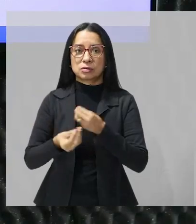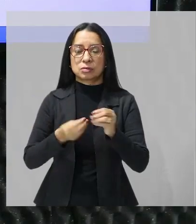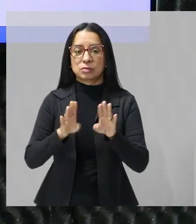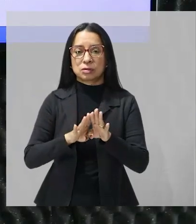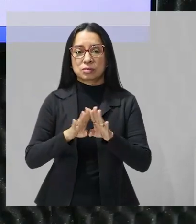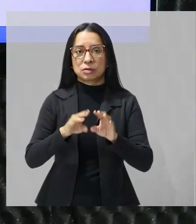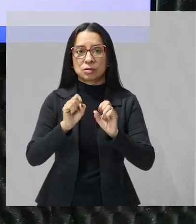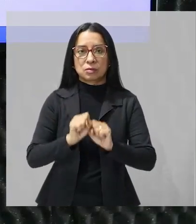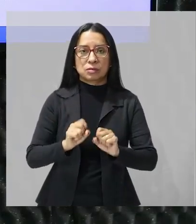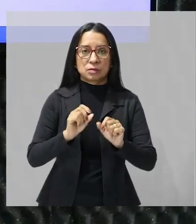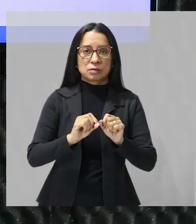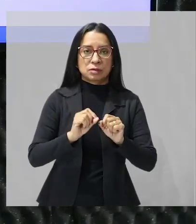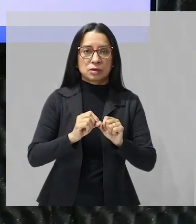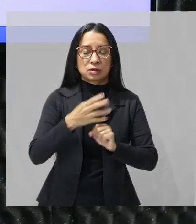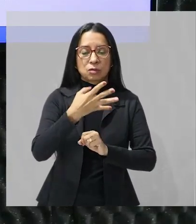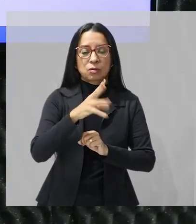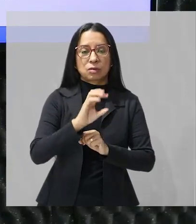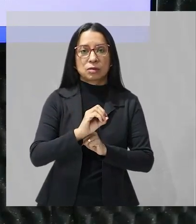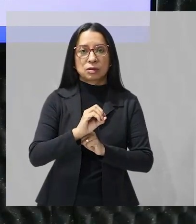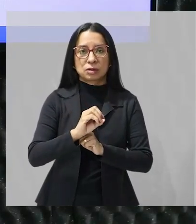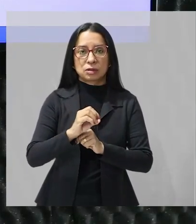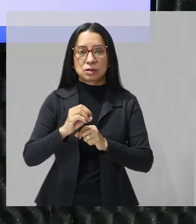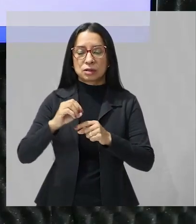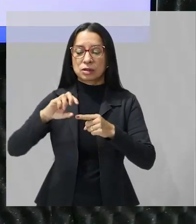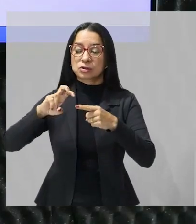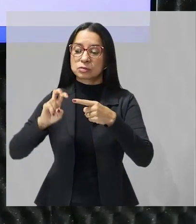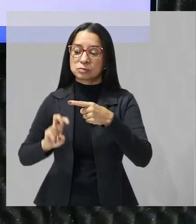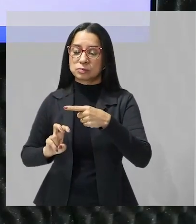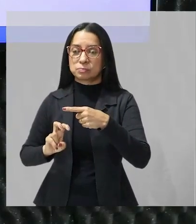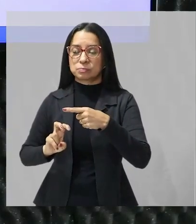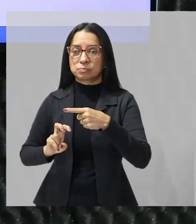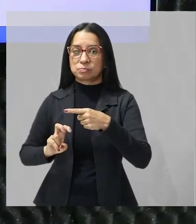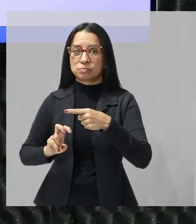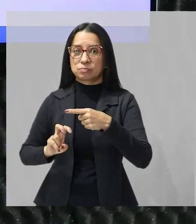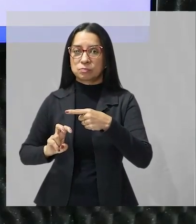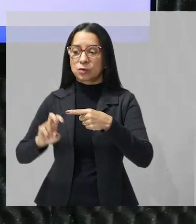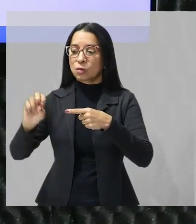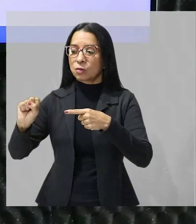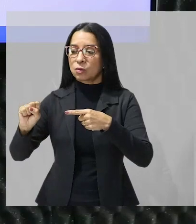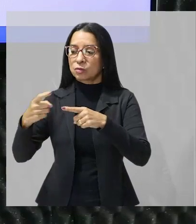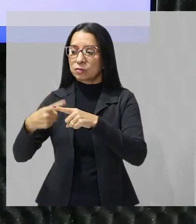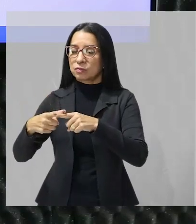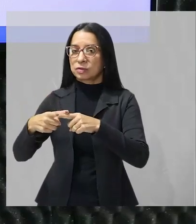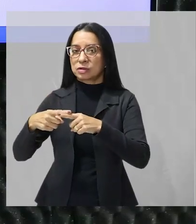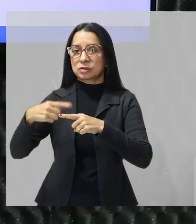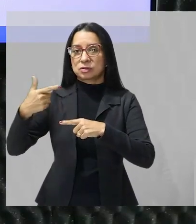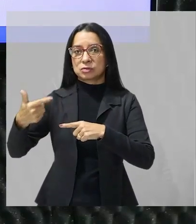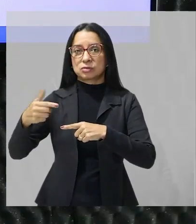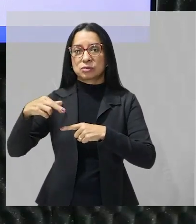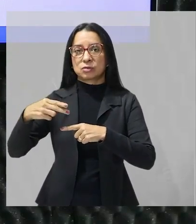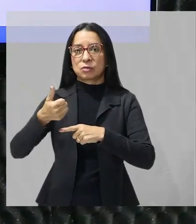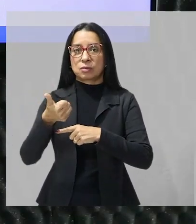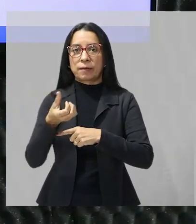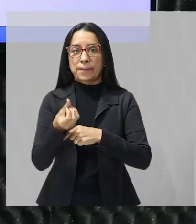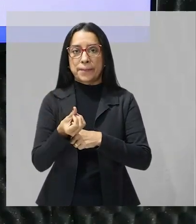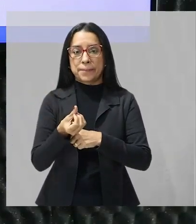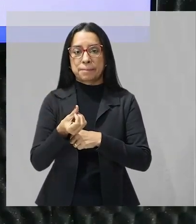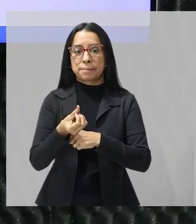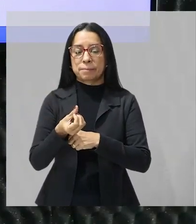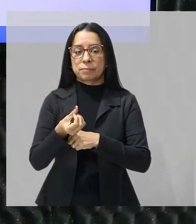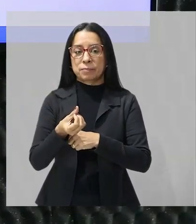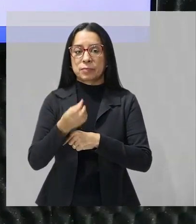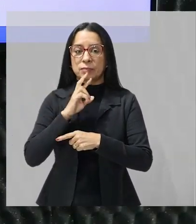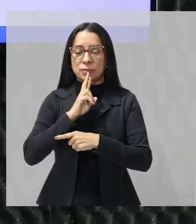como você pode fazer 40 dividido por 5, 8 vezes 2 deu o mesmo 16, tá?